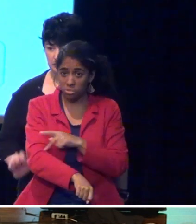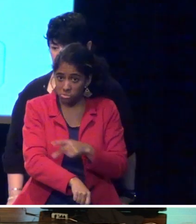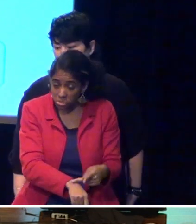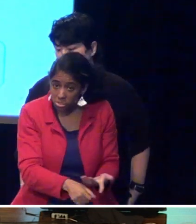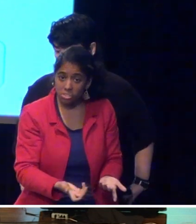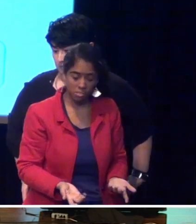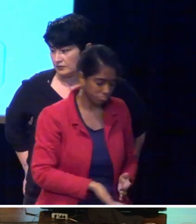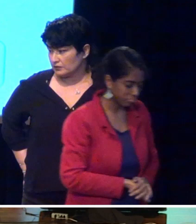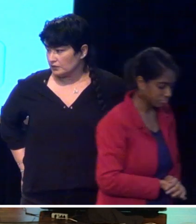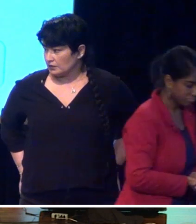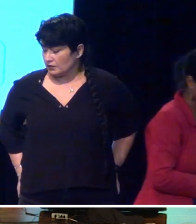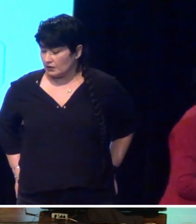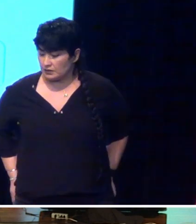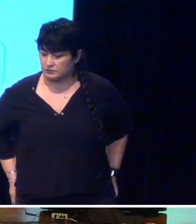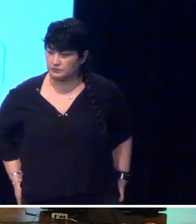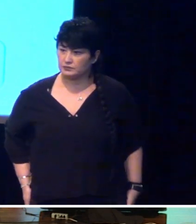sobre avaliação.